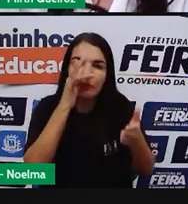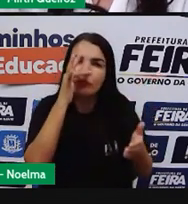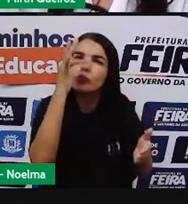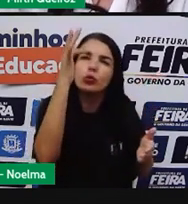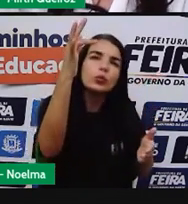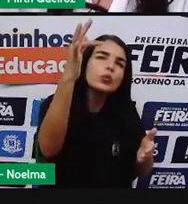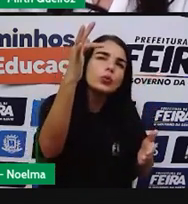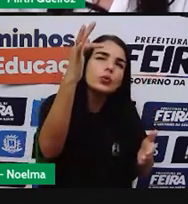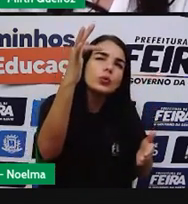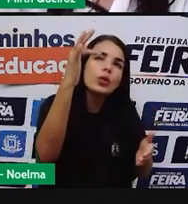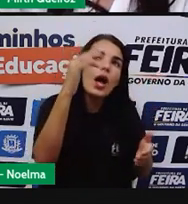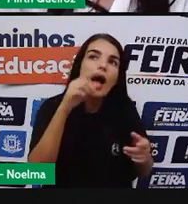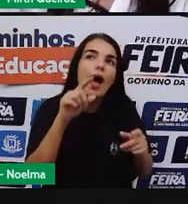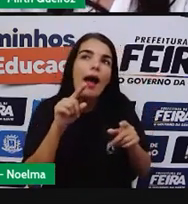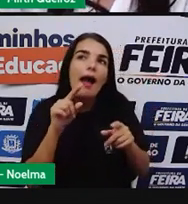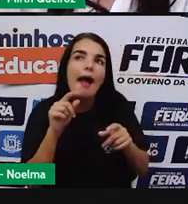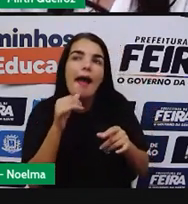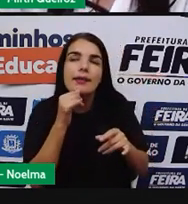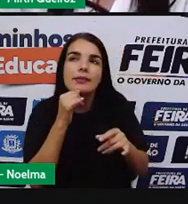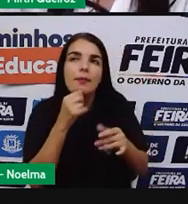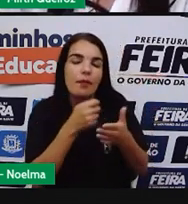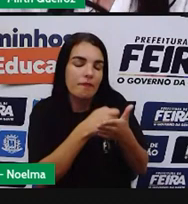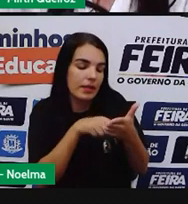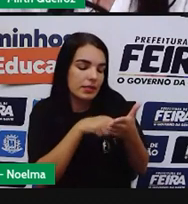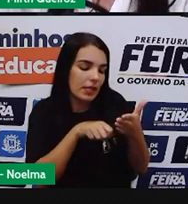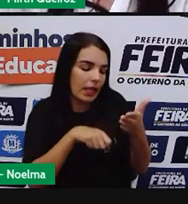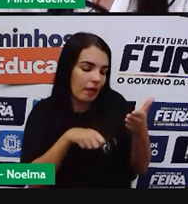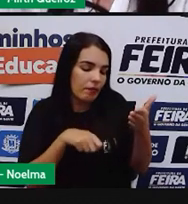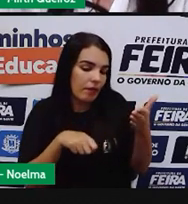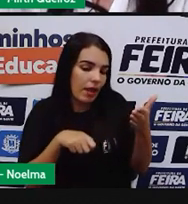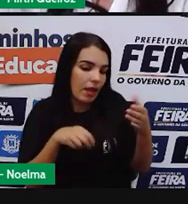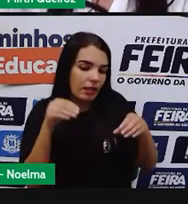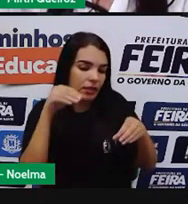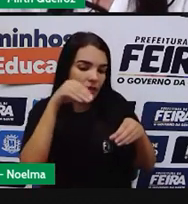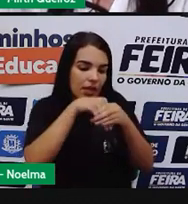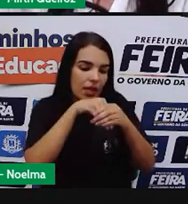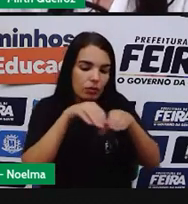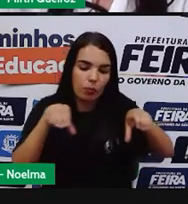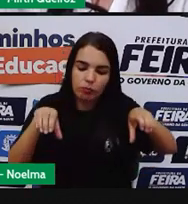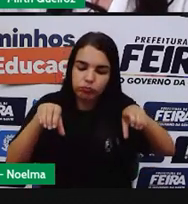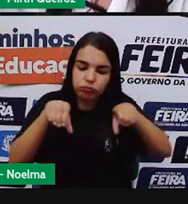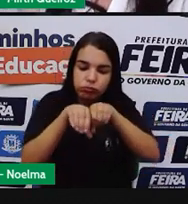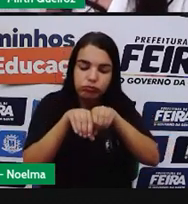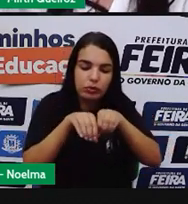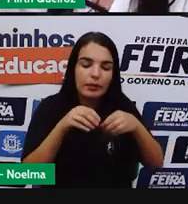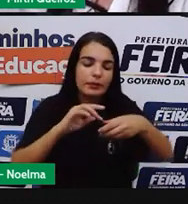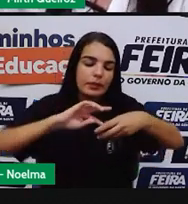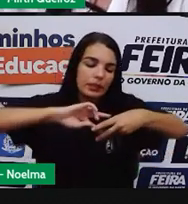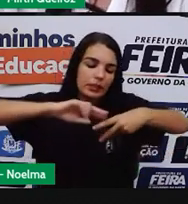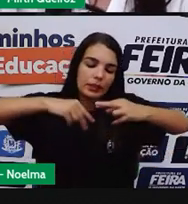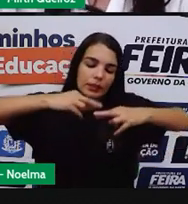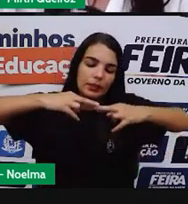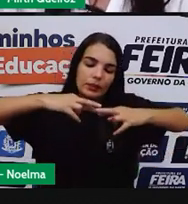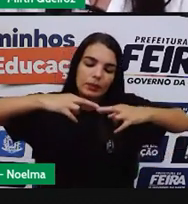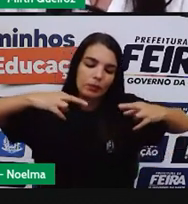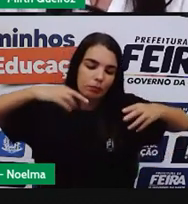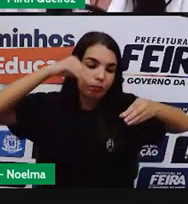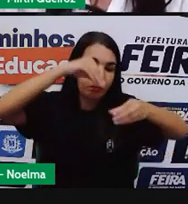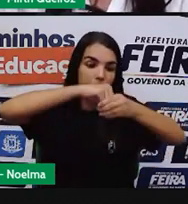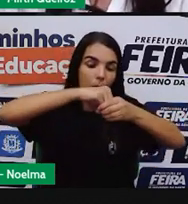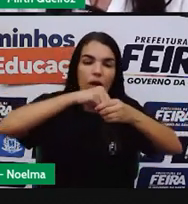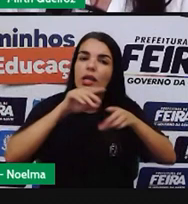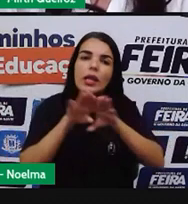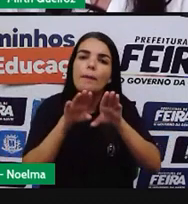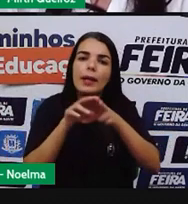estamos passando. Vocês deverão colocar essa carta dentro de sua cápsula, né? E alguns objetos também que representem